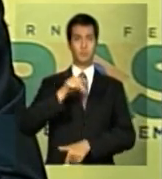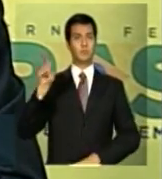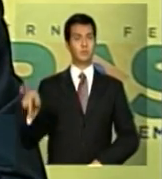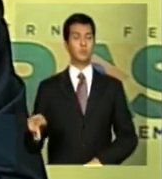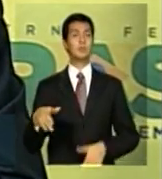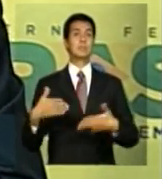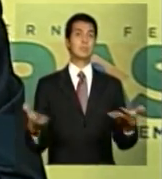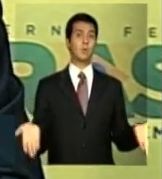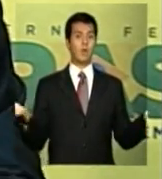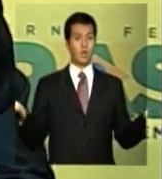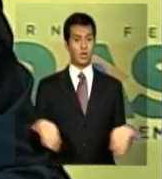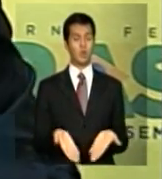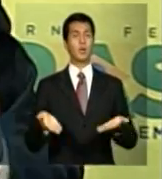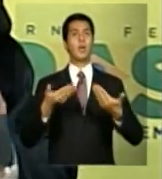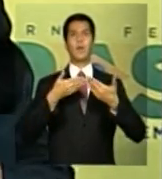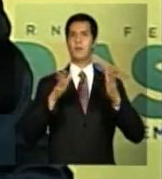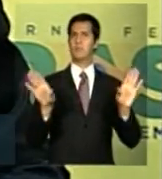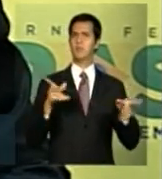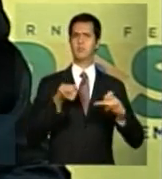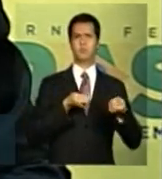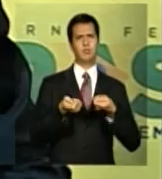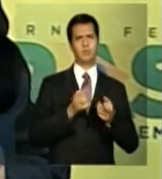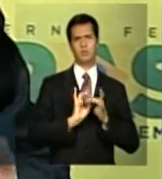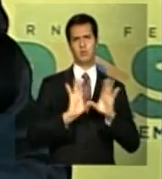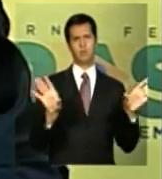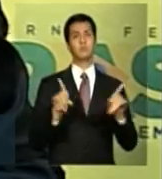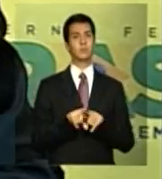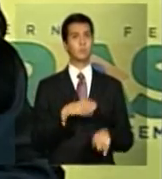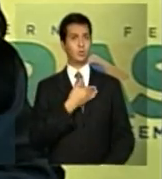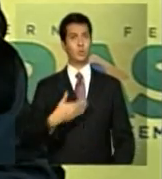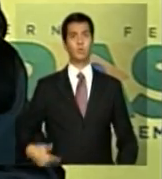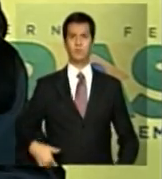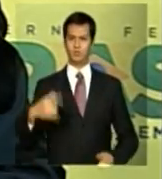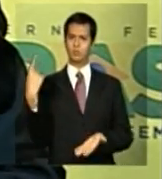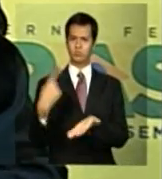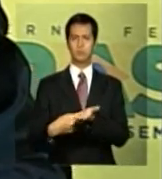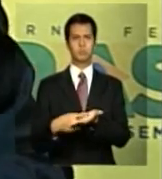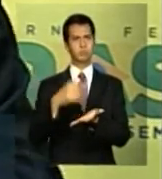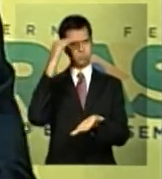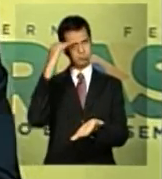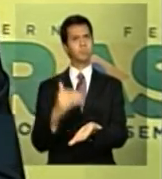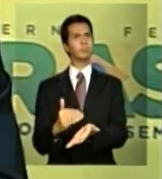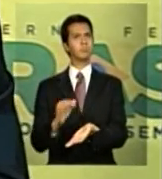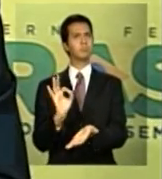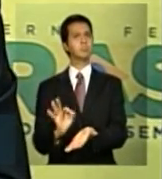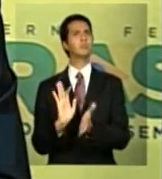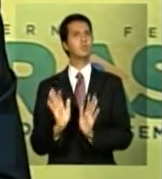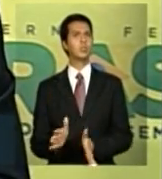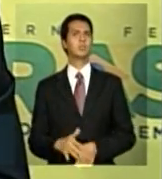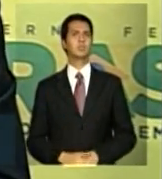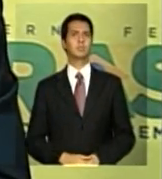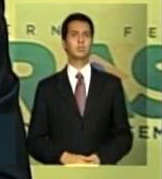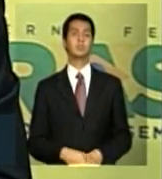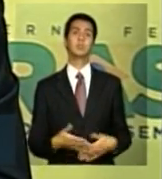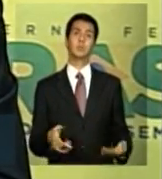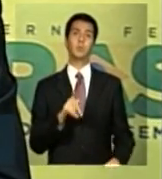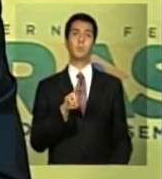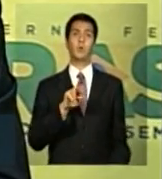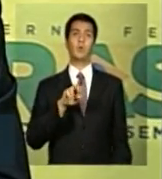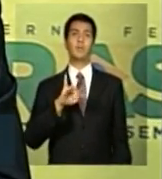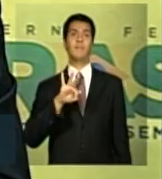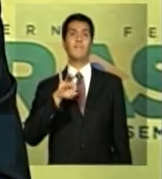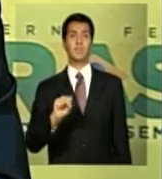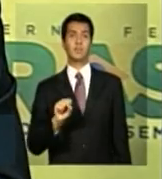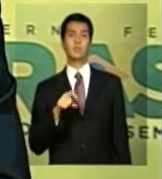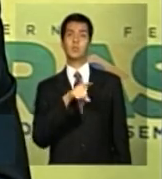em aberto e que o governo cumpriu o acordo que as entidades assinaram. E tanto que o PROIFES, que é o outro sindicato